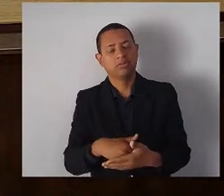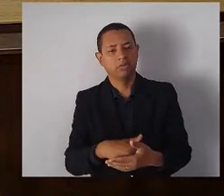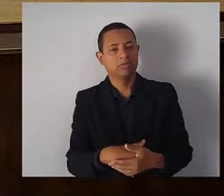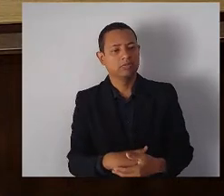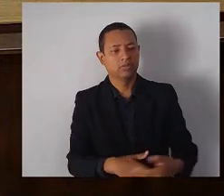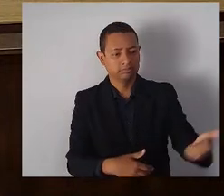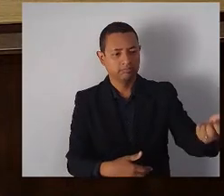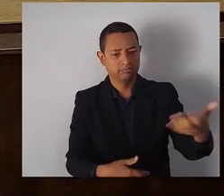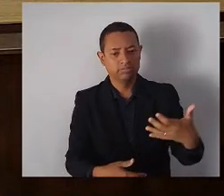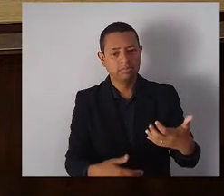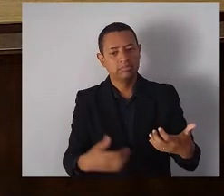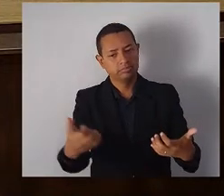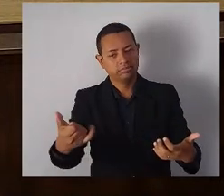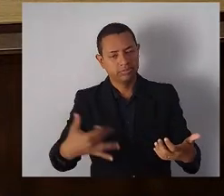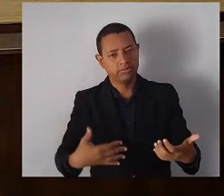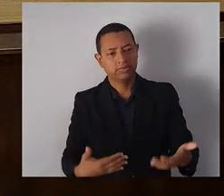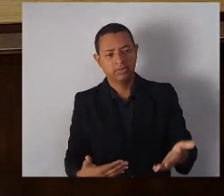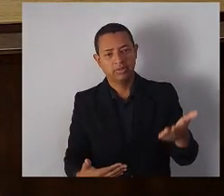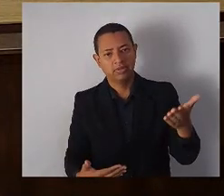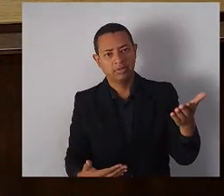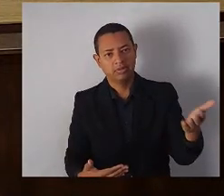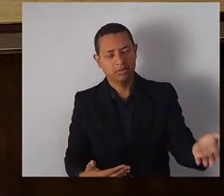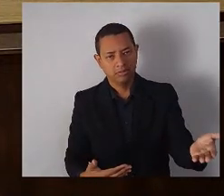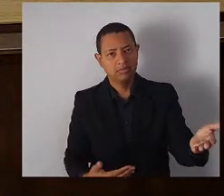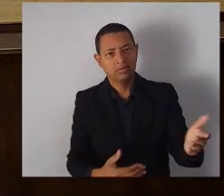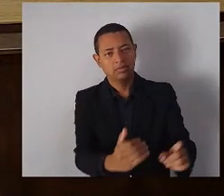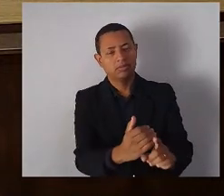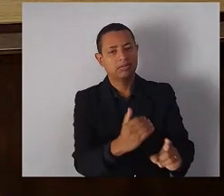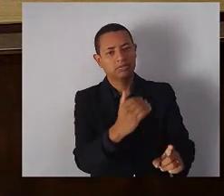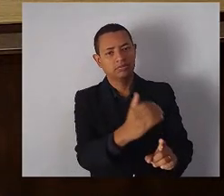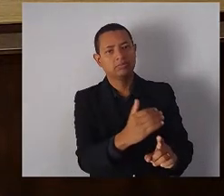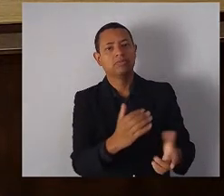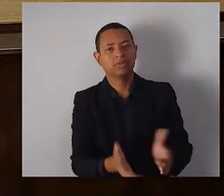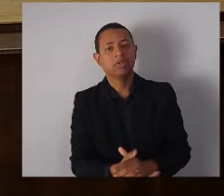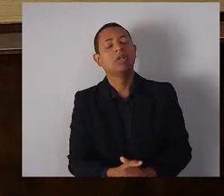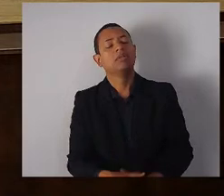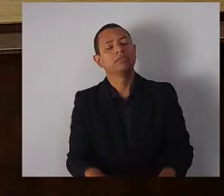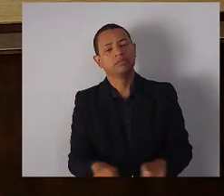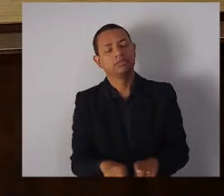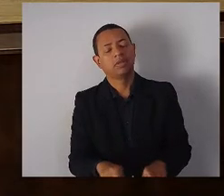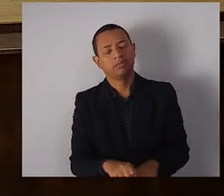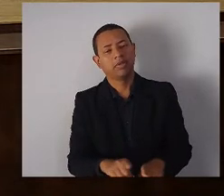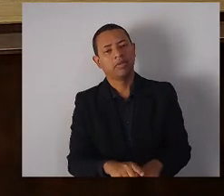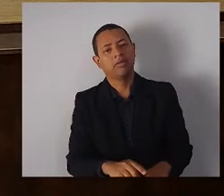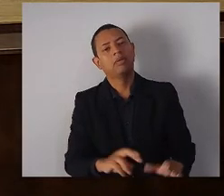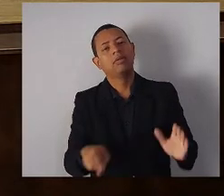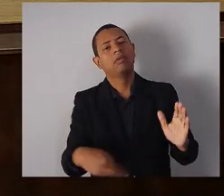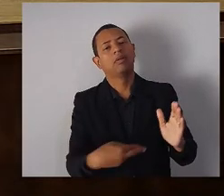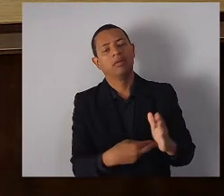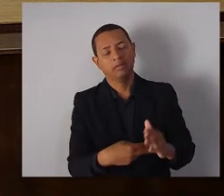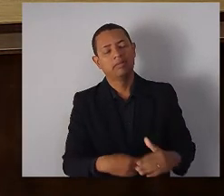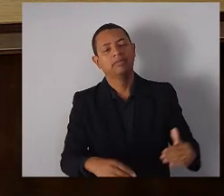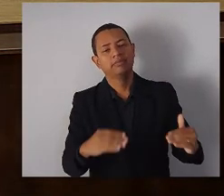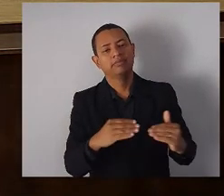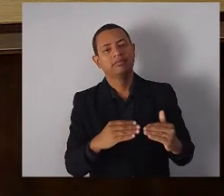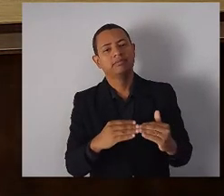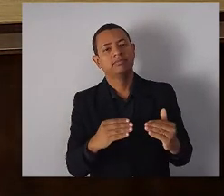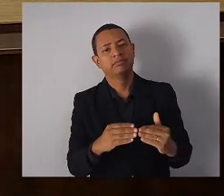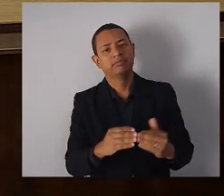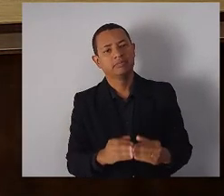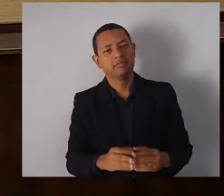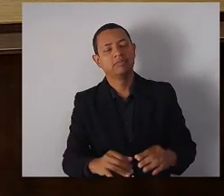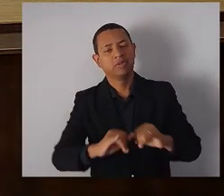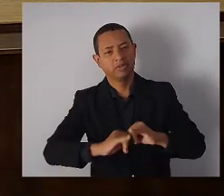apresentados pelo juiz Vistor, desembargador Vistor, eu também acompanho o nobre relator e proclamo